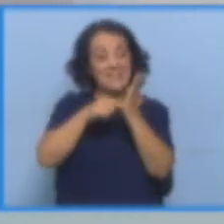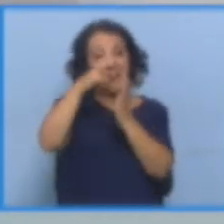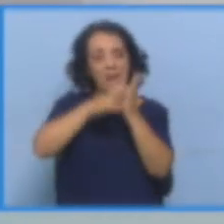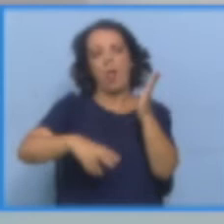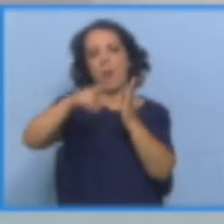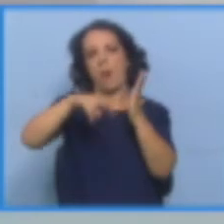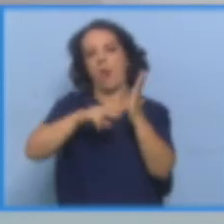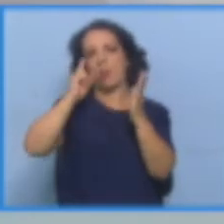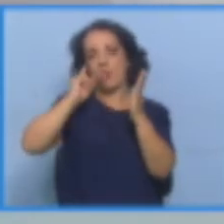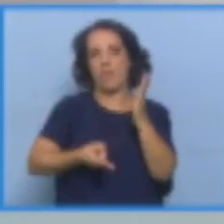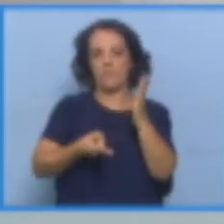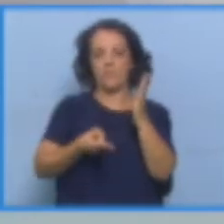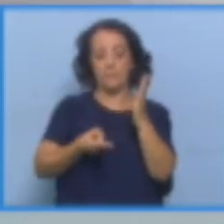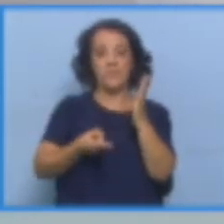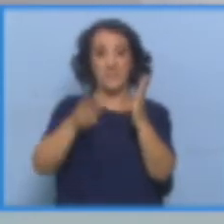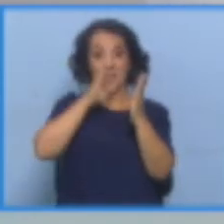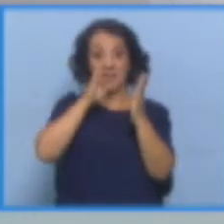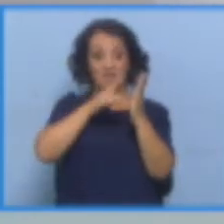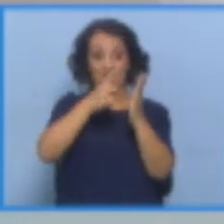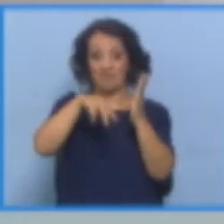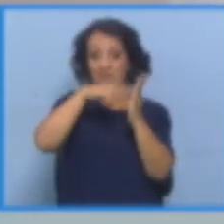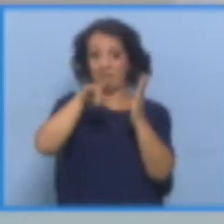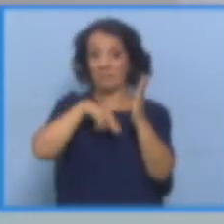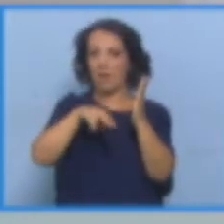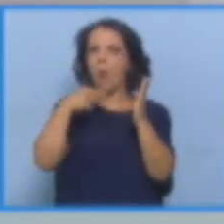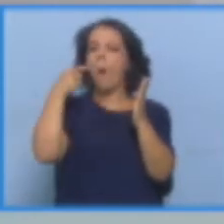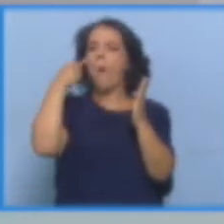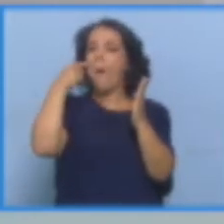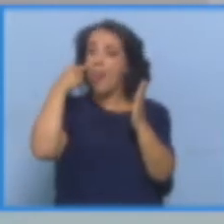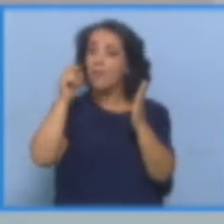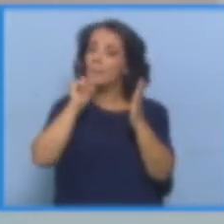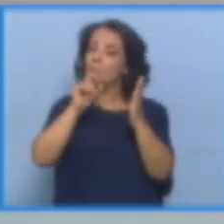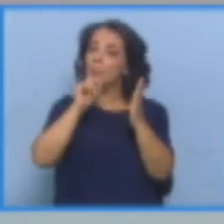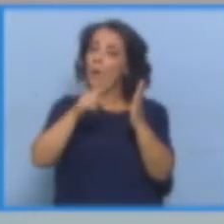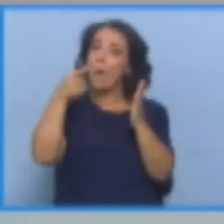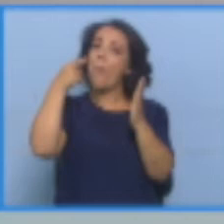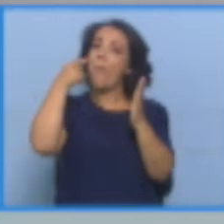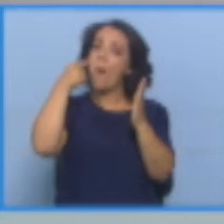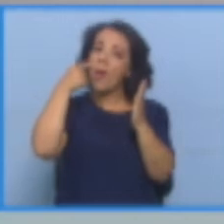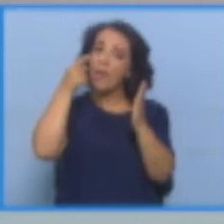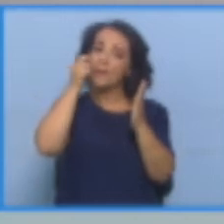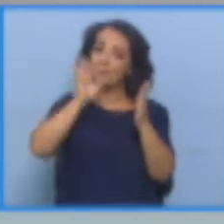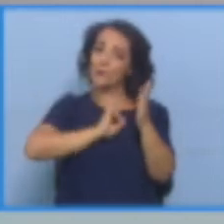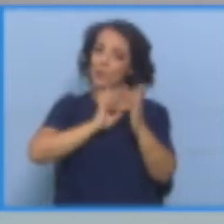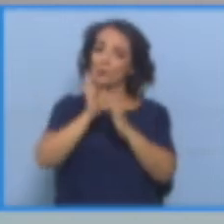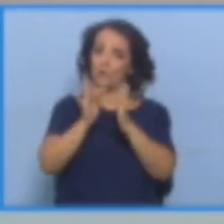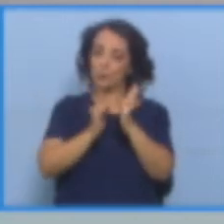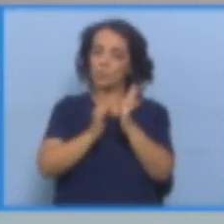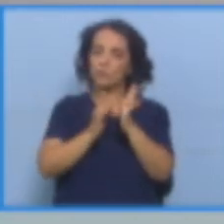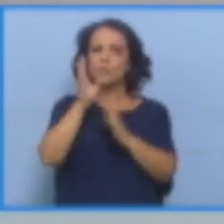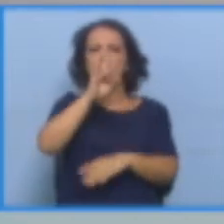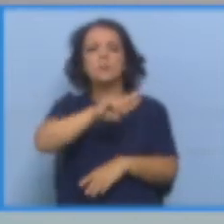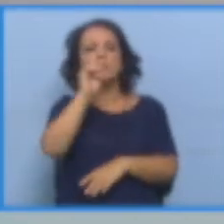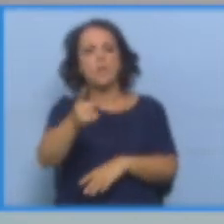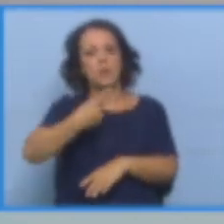muitas vezes não estamos a fazer deste debate também uma maneira de experimentar o próprio Senhor Jesus, não é? E se muitas vezes nós estamos a